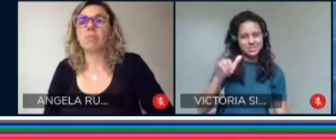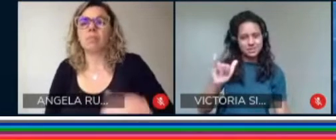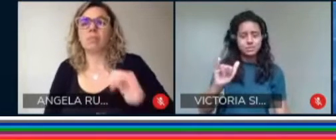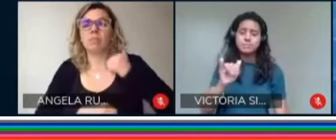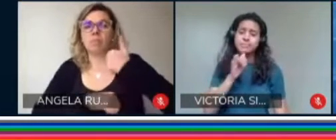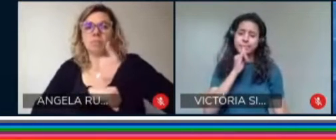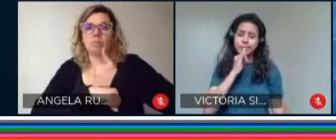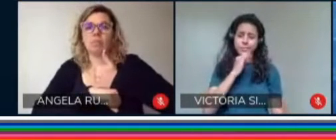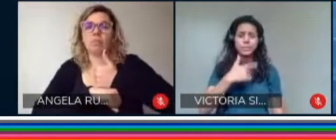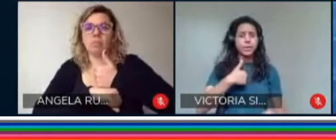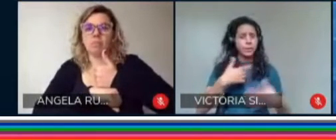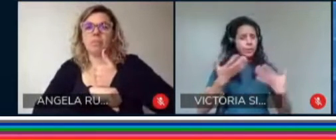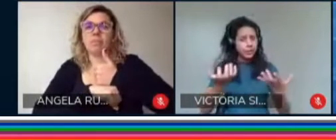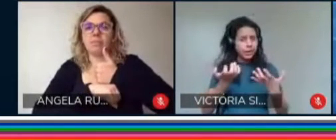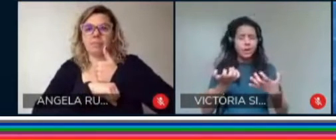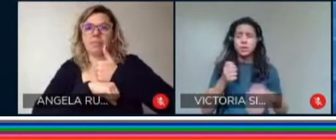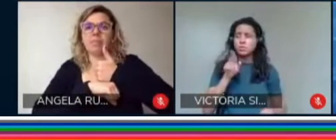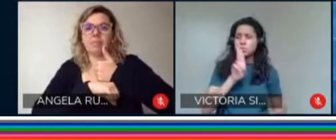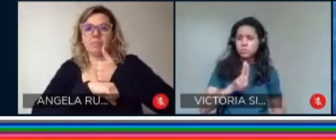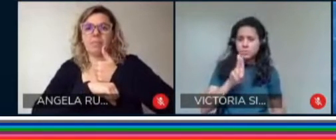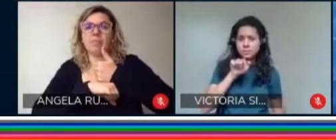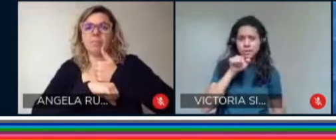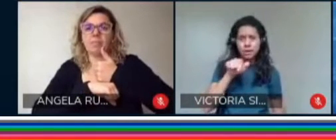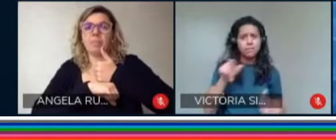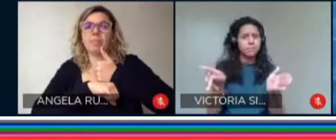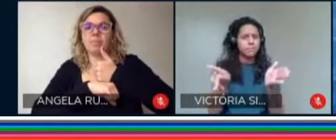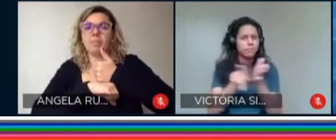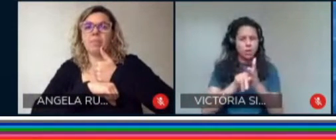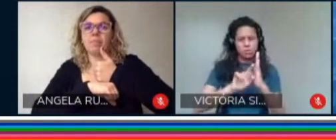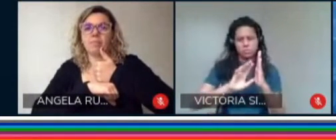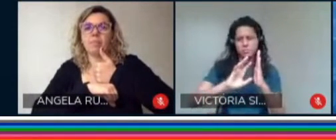da universidade, pode ser o meu celular, pode